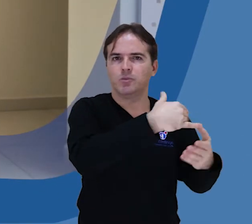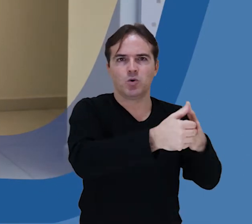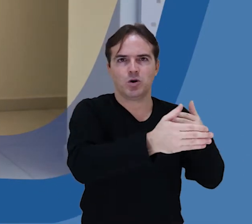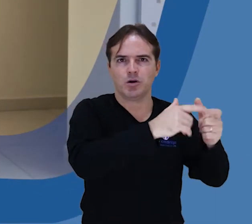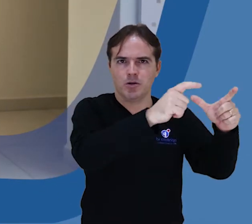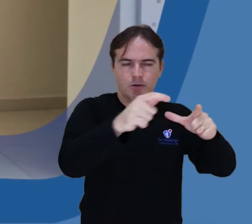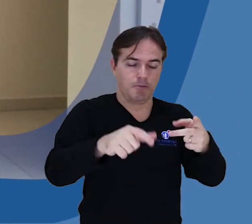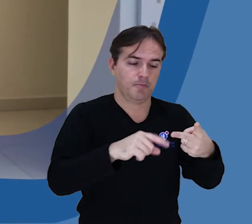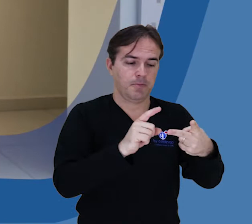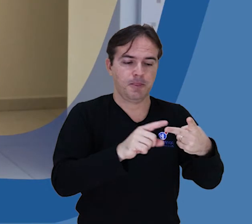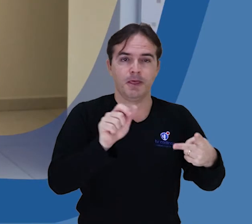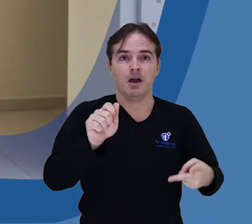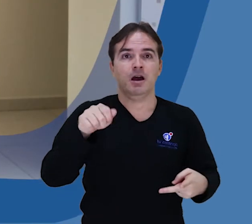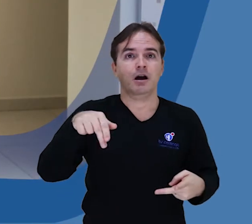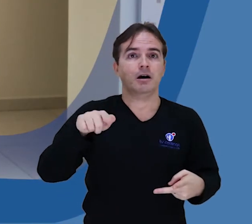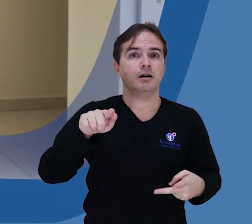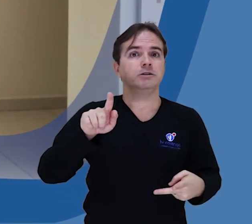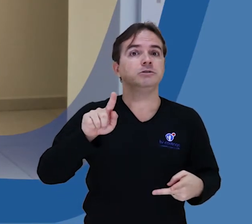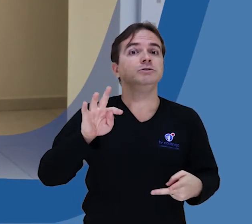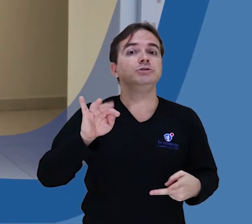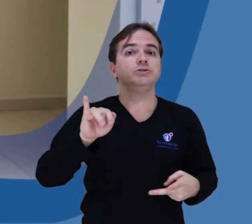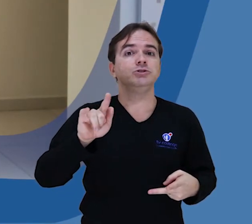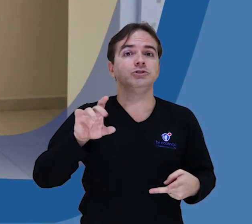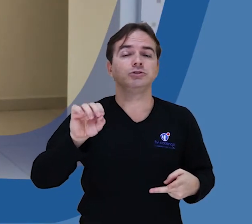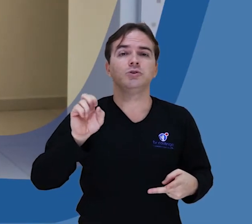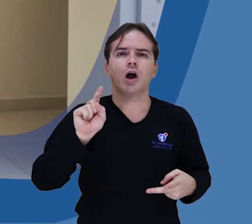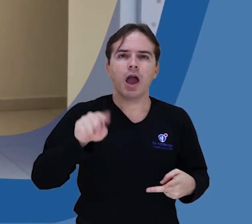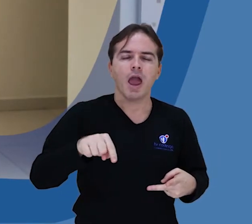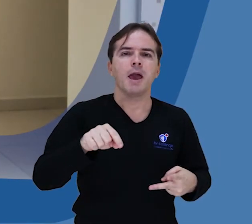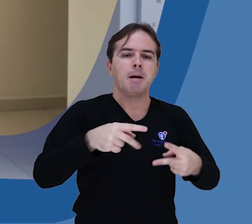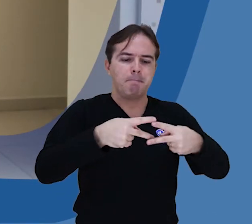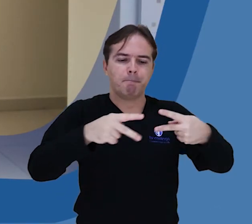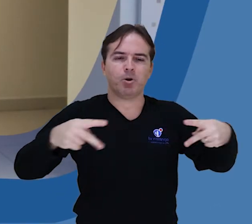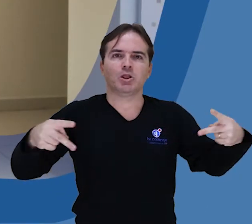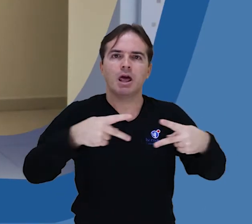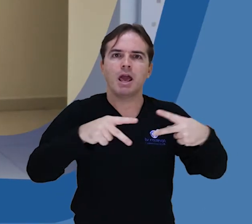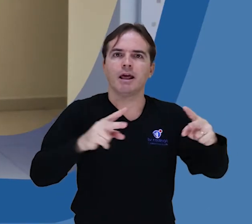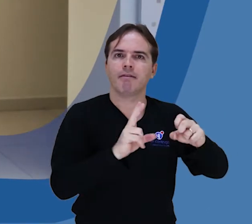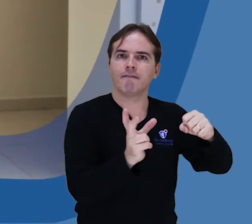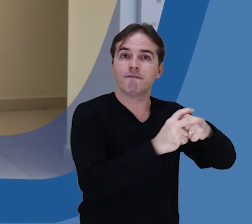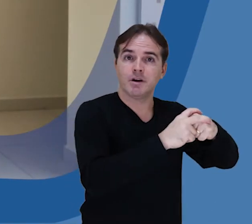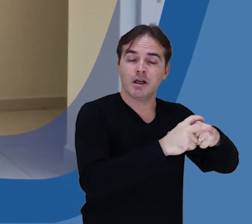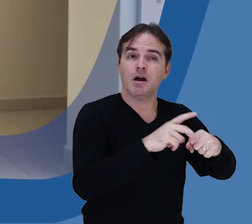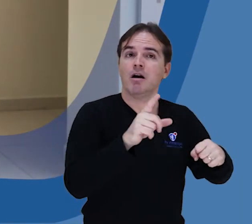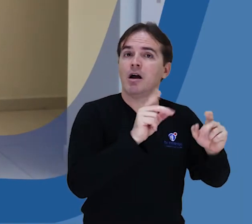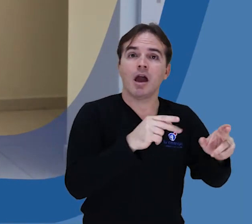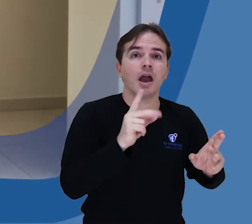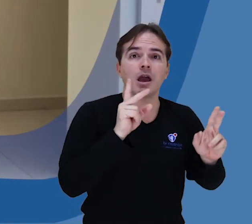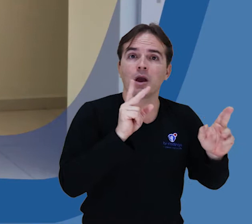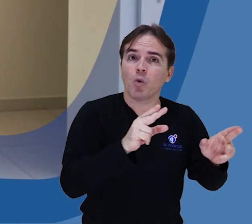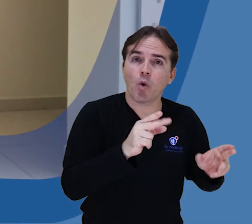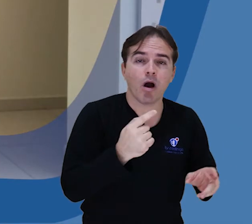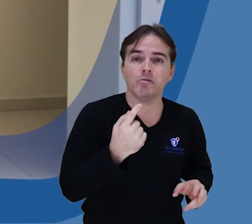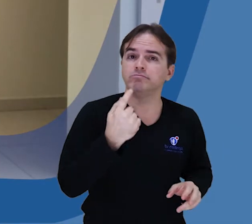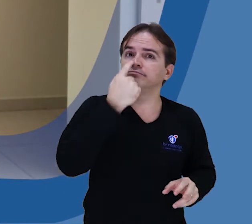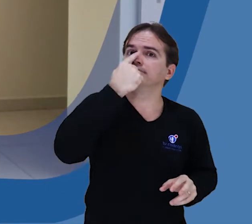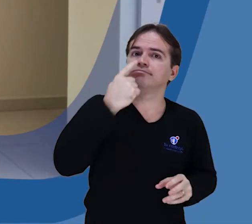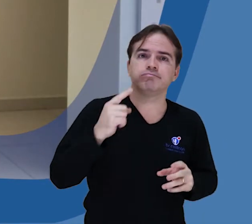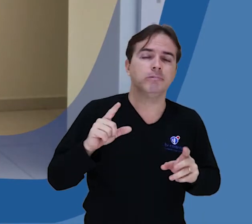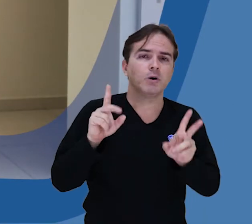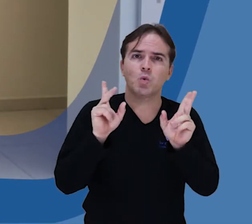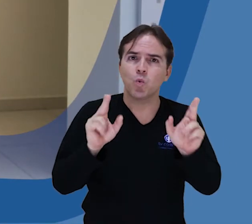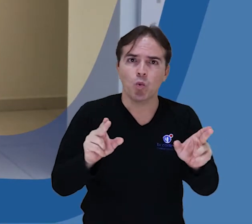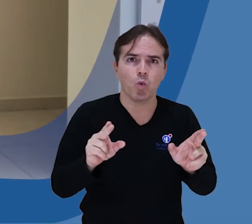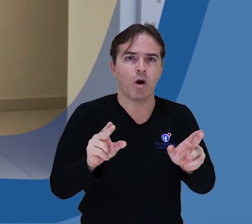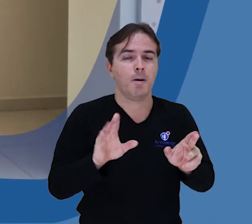detecta a presença de proteína viral, né? E a amostra é a mesma da RT PCR, certo? Que